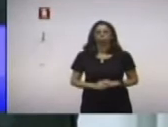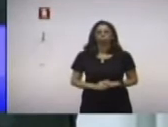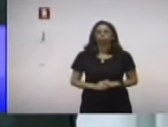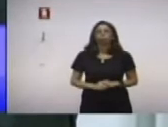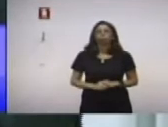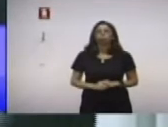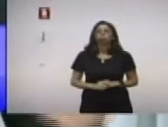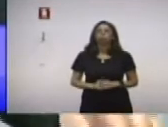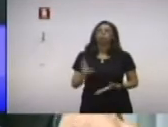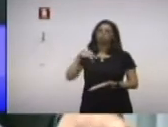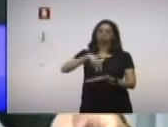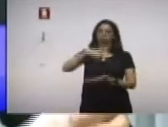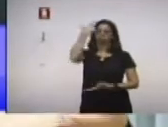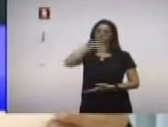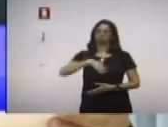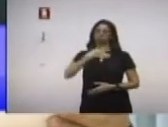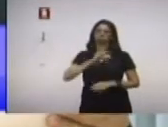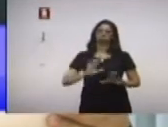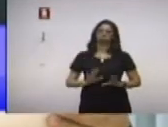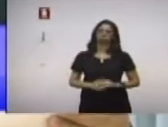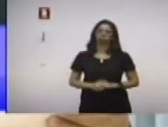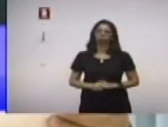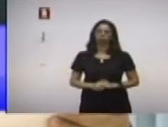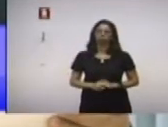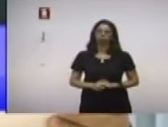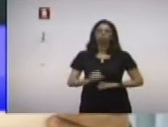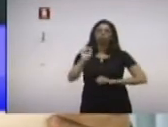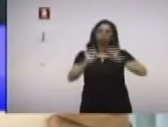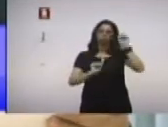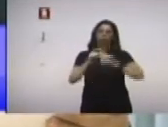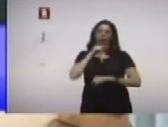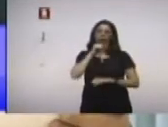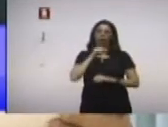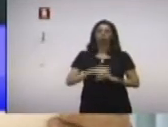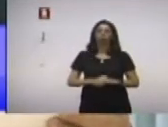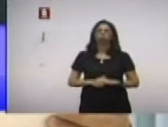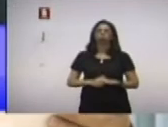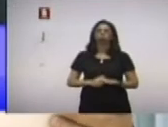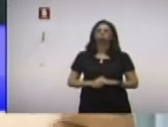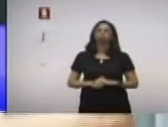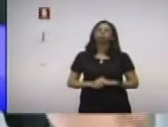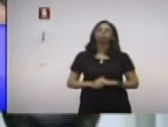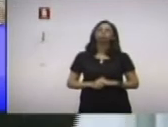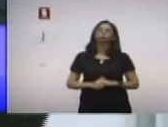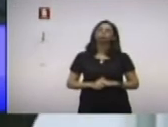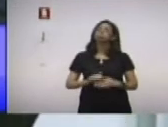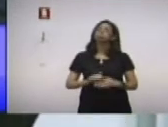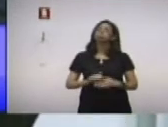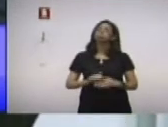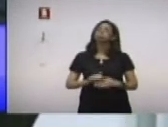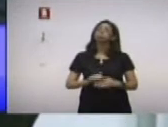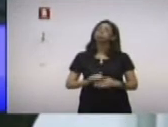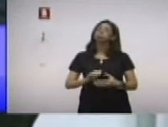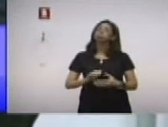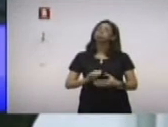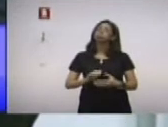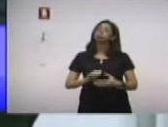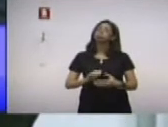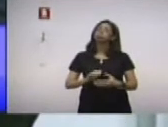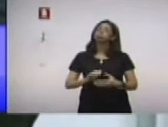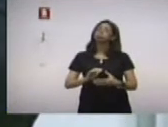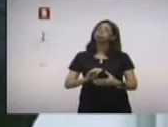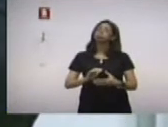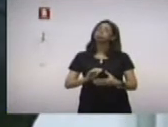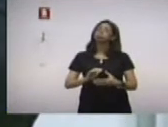então essa é a minha posição em relação a Sabesp Então parabéns aí presidente de ursinho e o